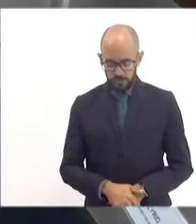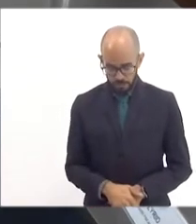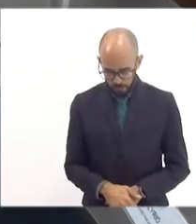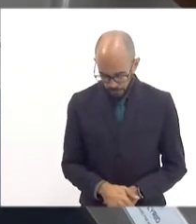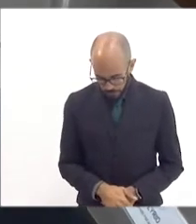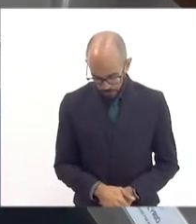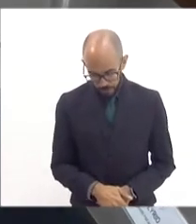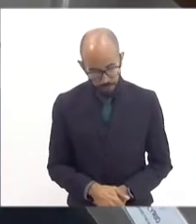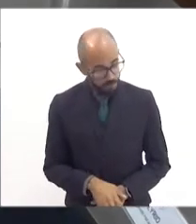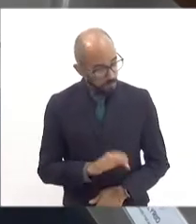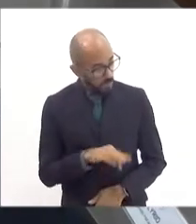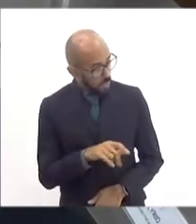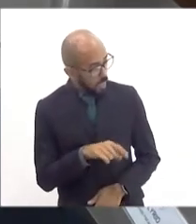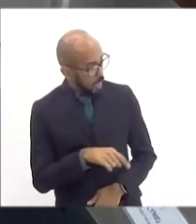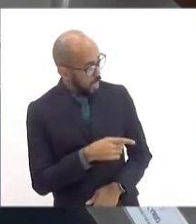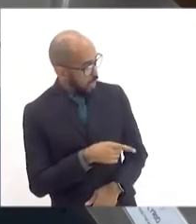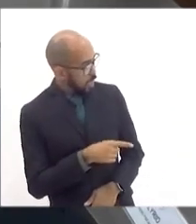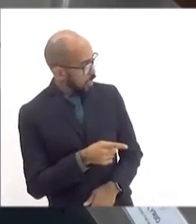quem é?